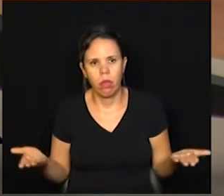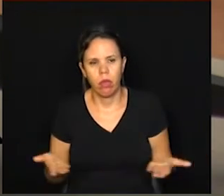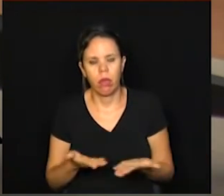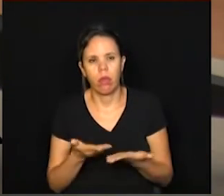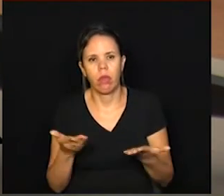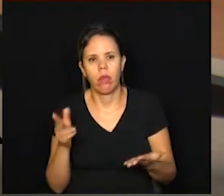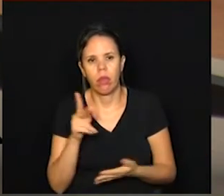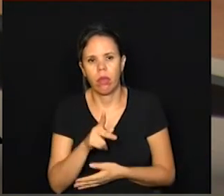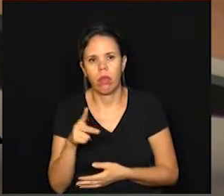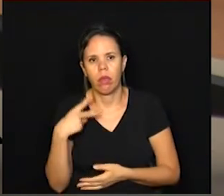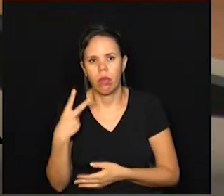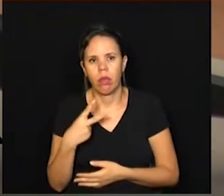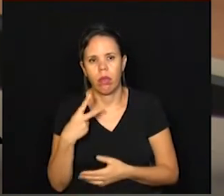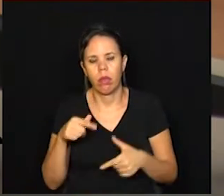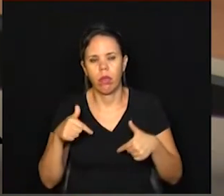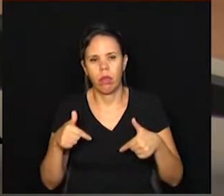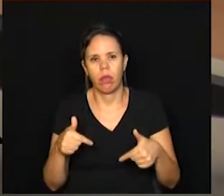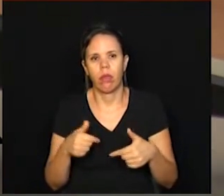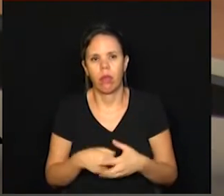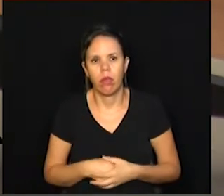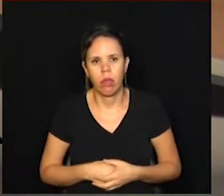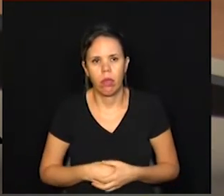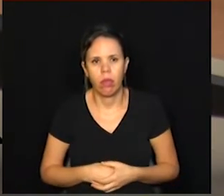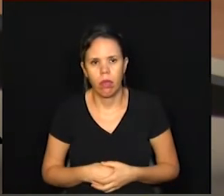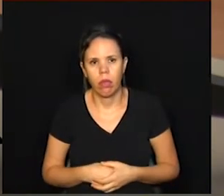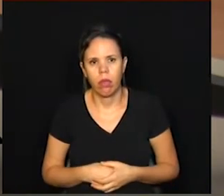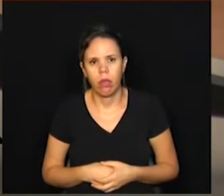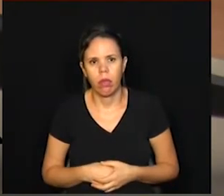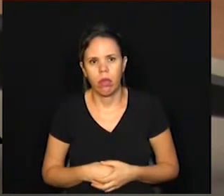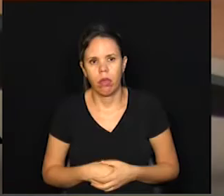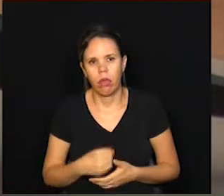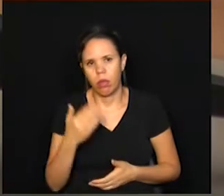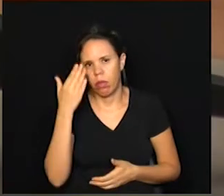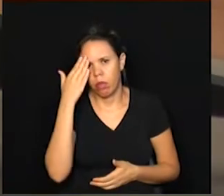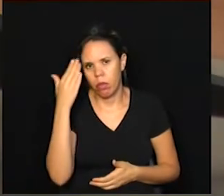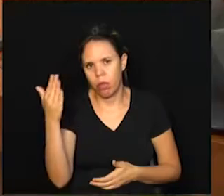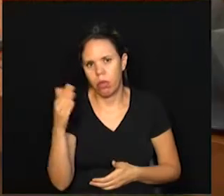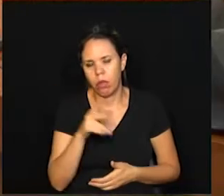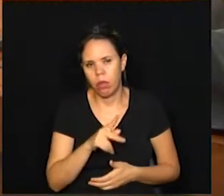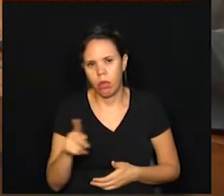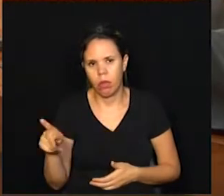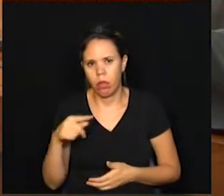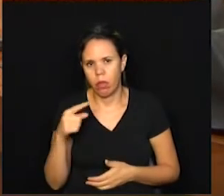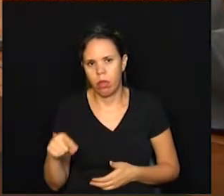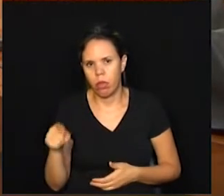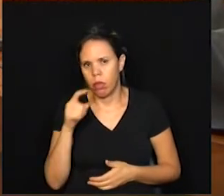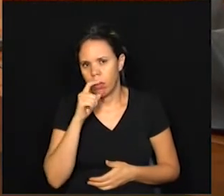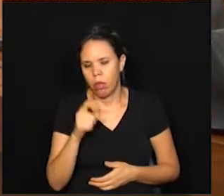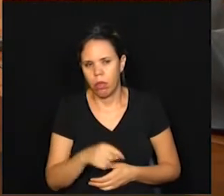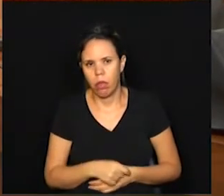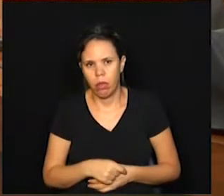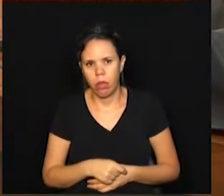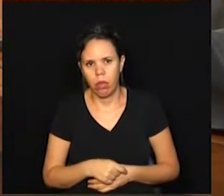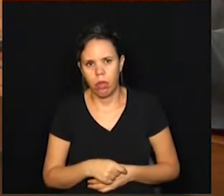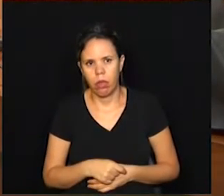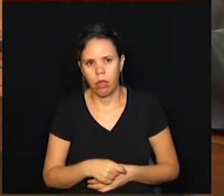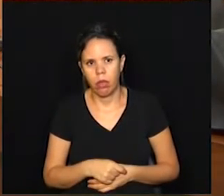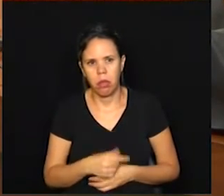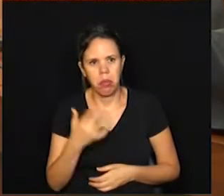ao professor Alberto por essa iniciativa. Muitíssimo obrigado, presidente Zé Carlos. Eu não sei se mais